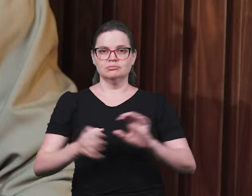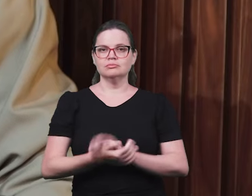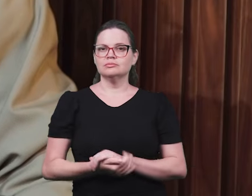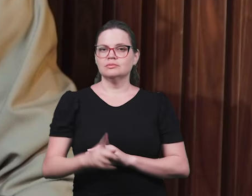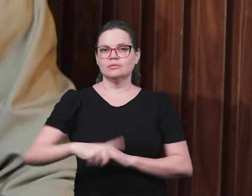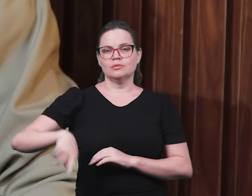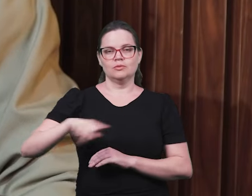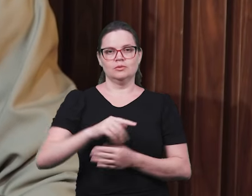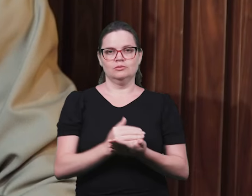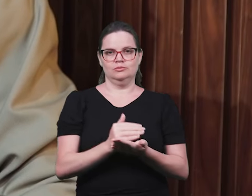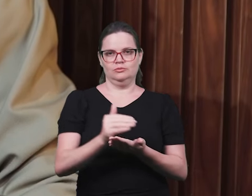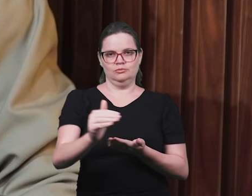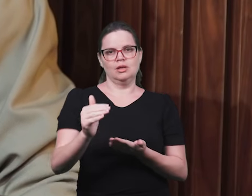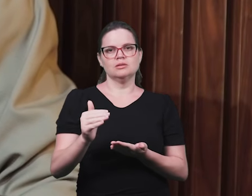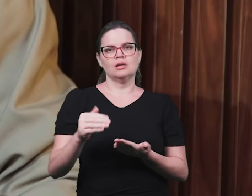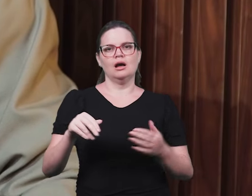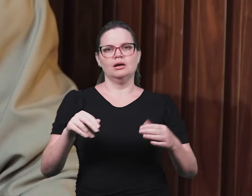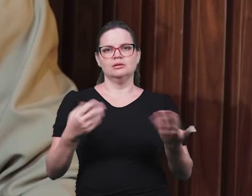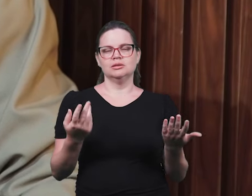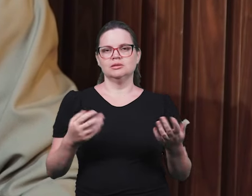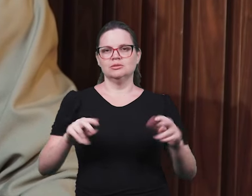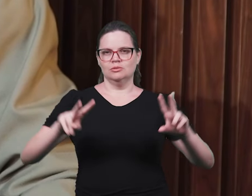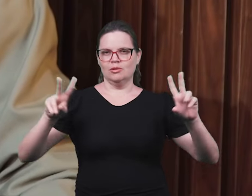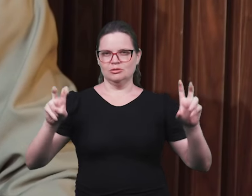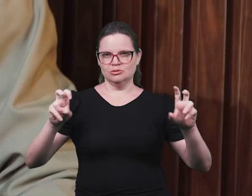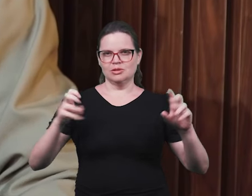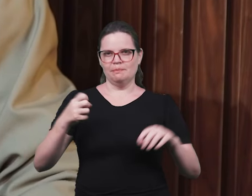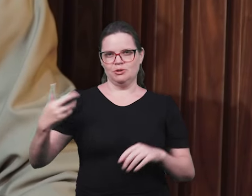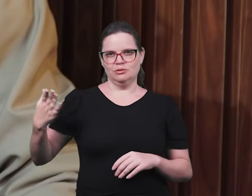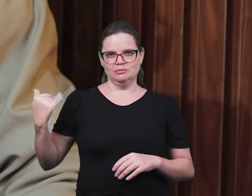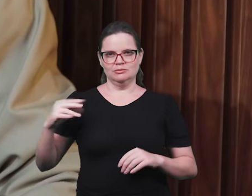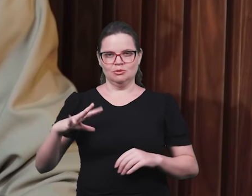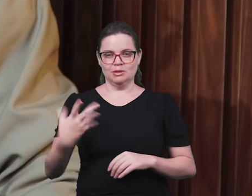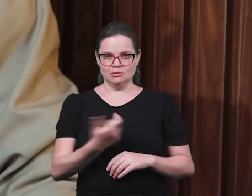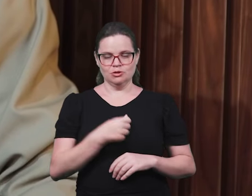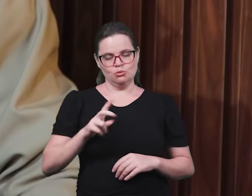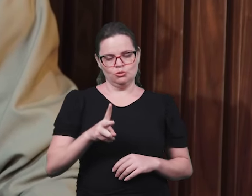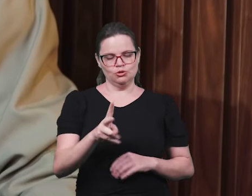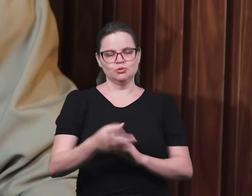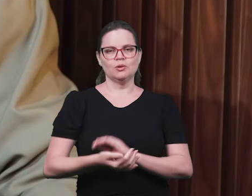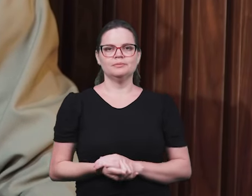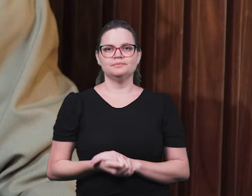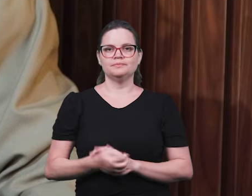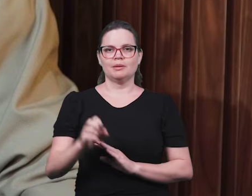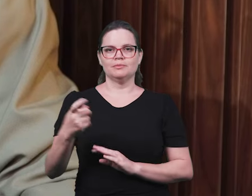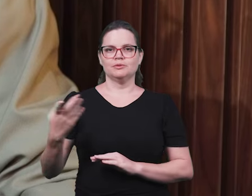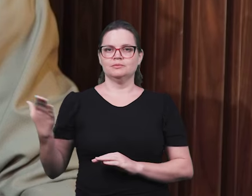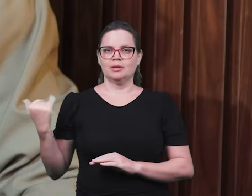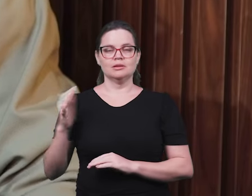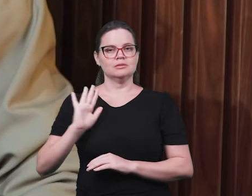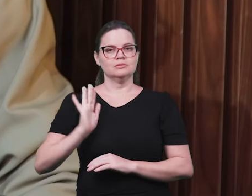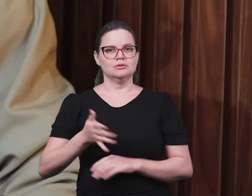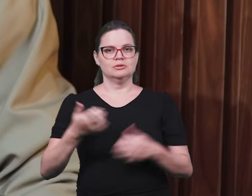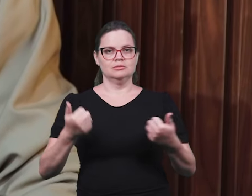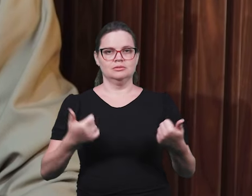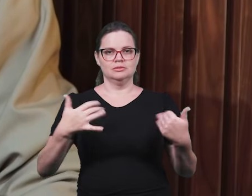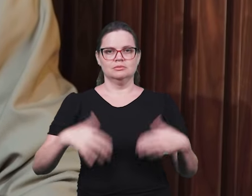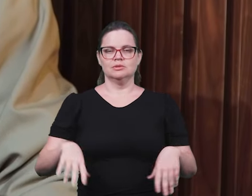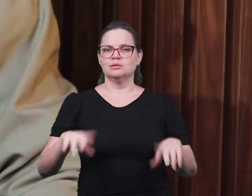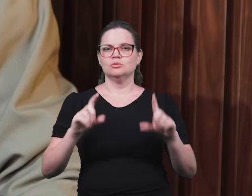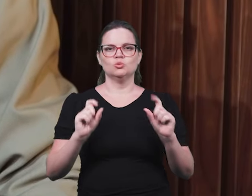dando sequência aos episódios relativos à salvação. Já falamos no episódio anterior,